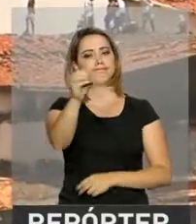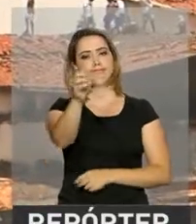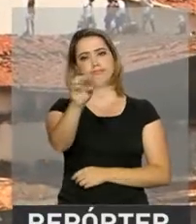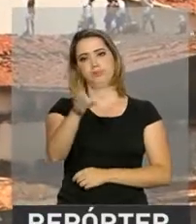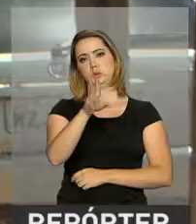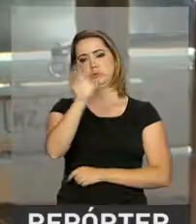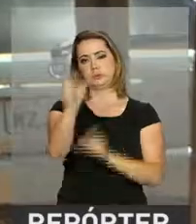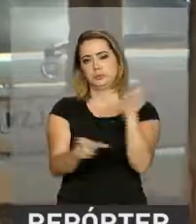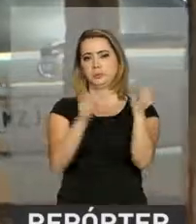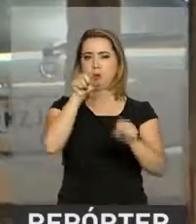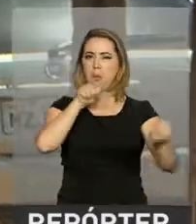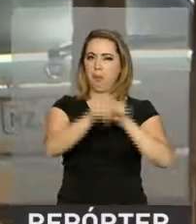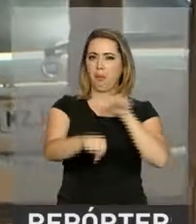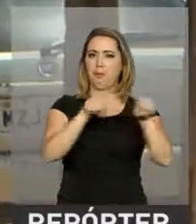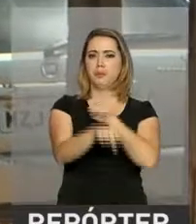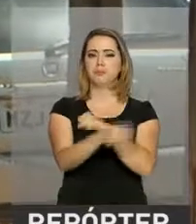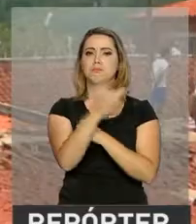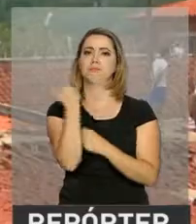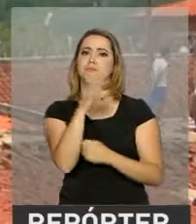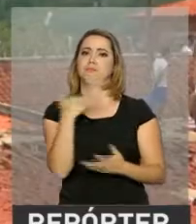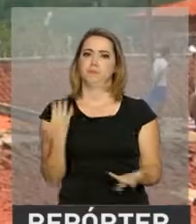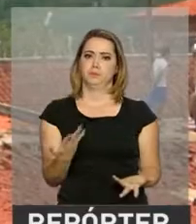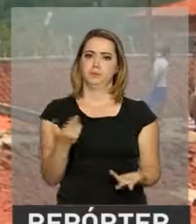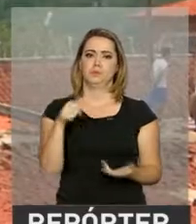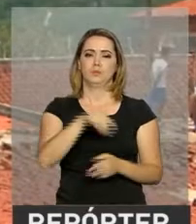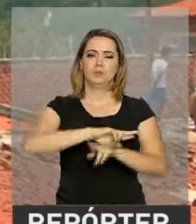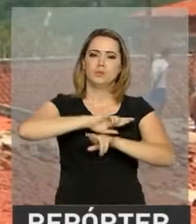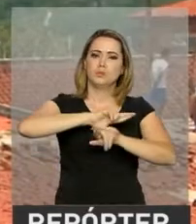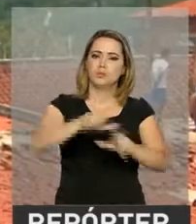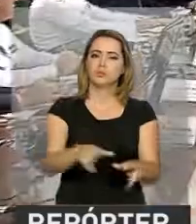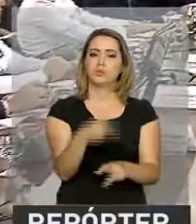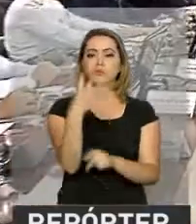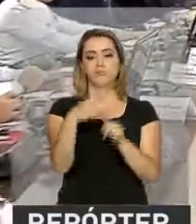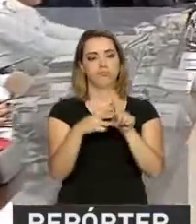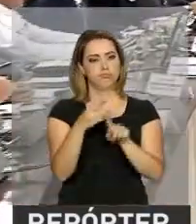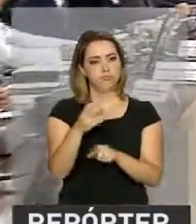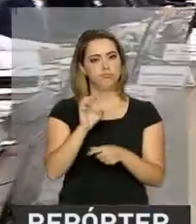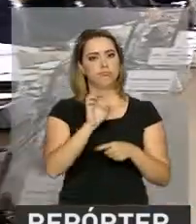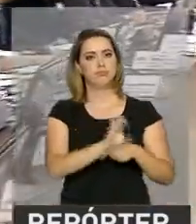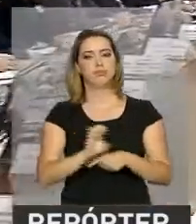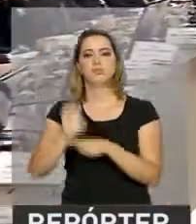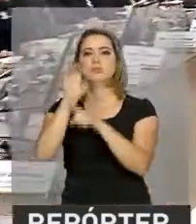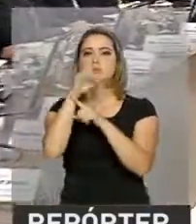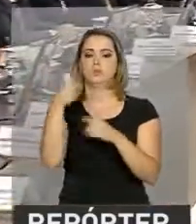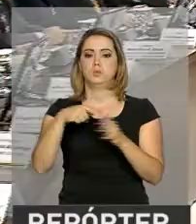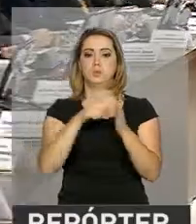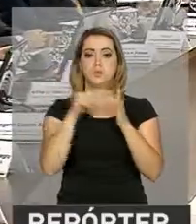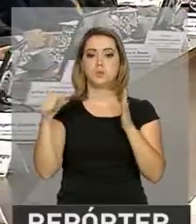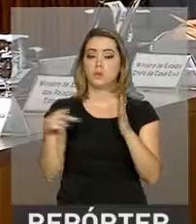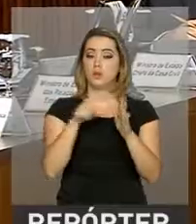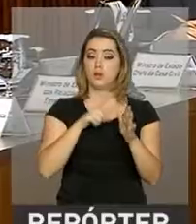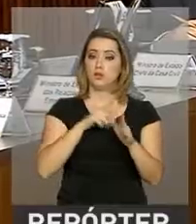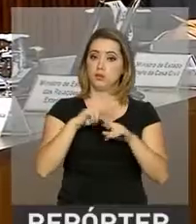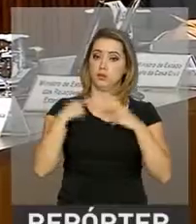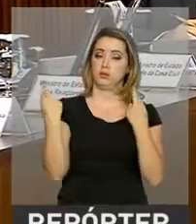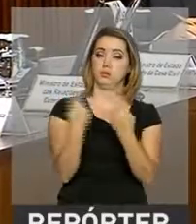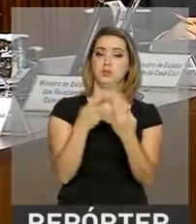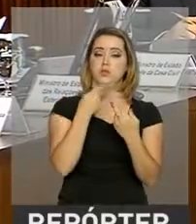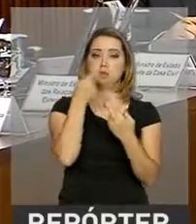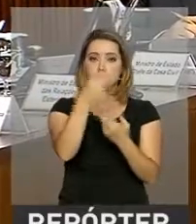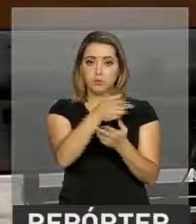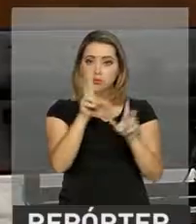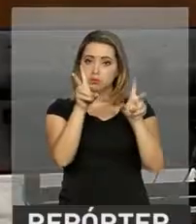nos estados do amazonas roraima rio grande do norte no palácio do planalto o presidente michel temer coordenou uma reunião sobre o assunto